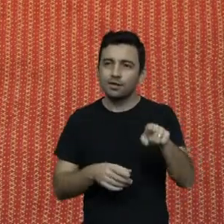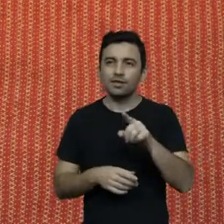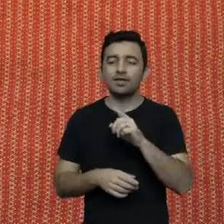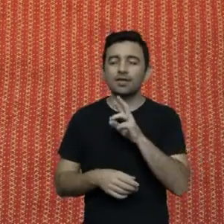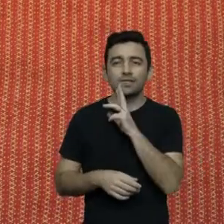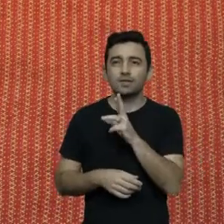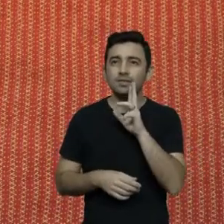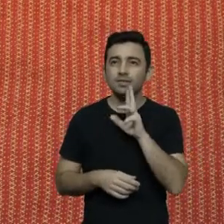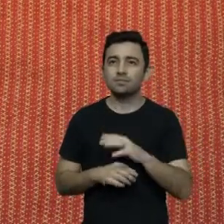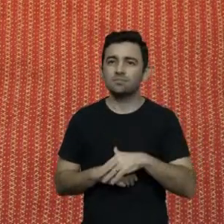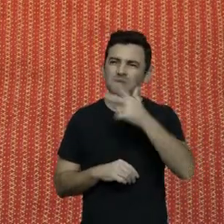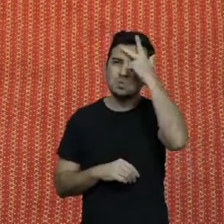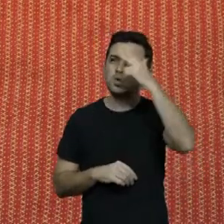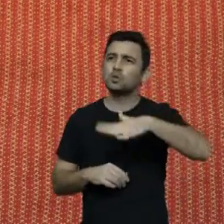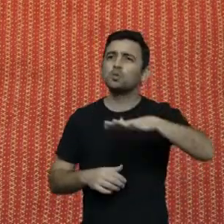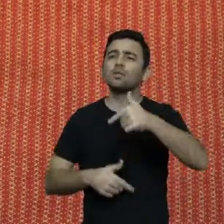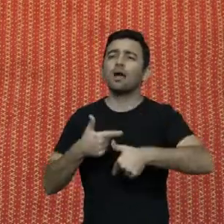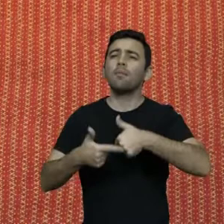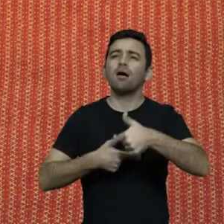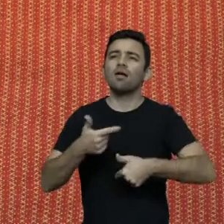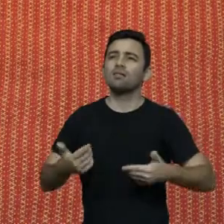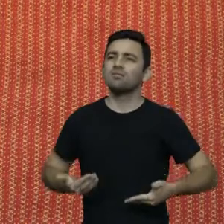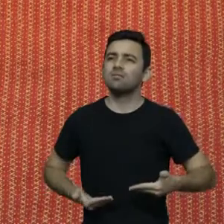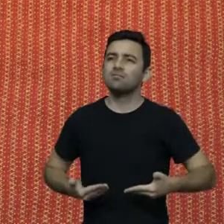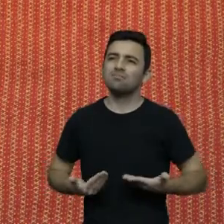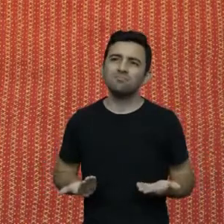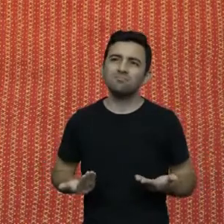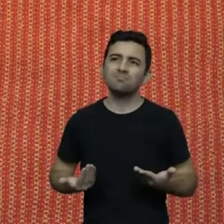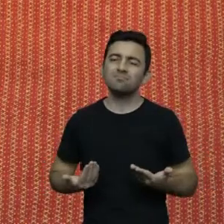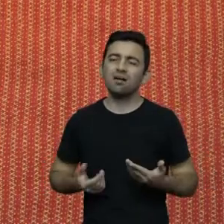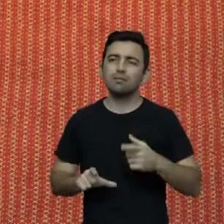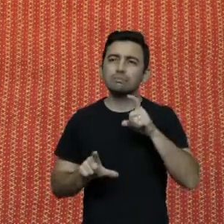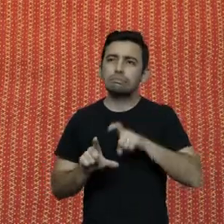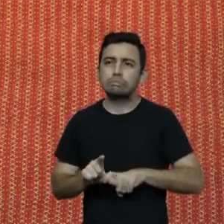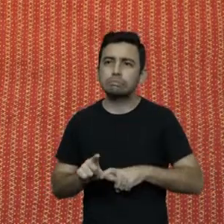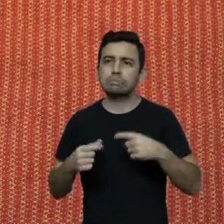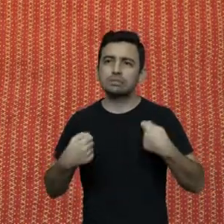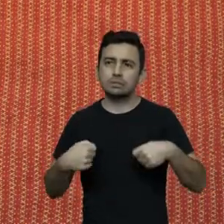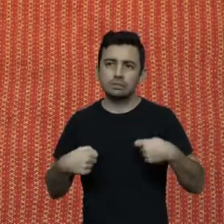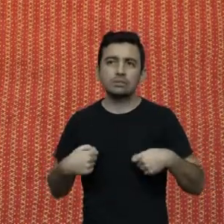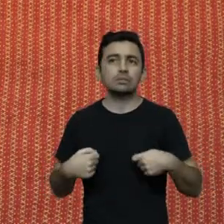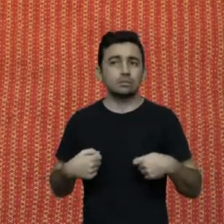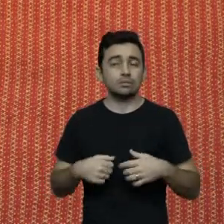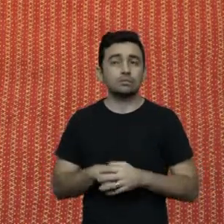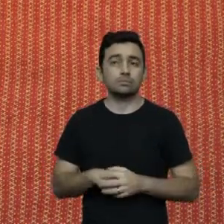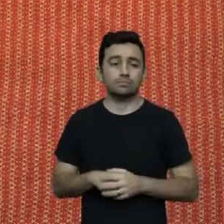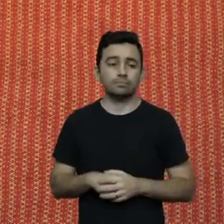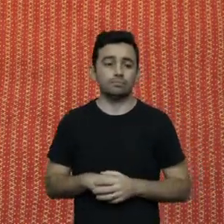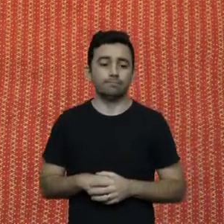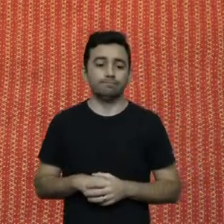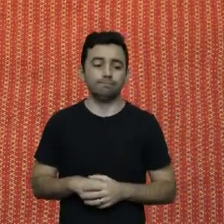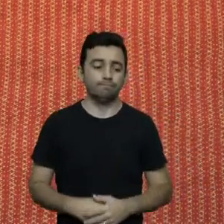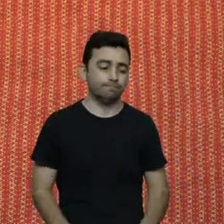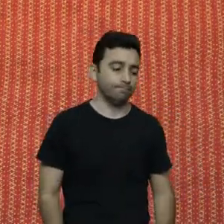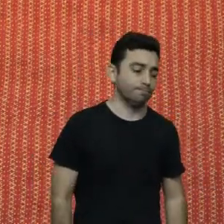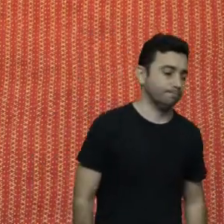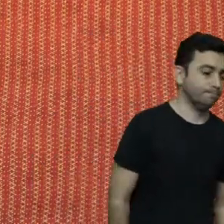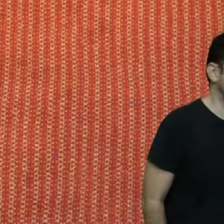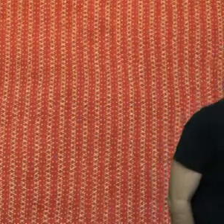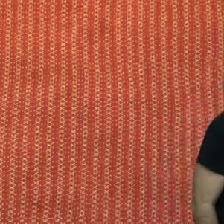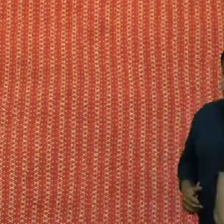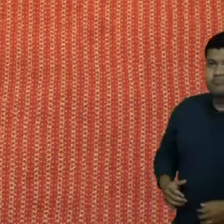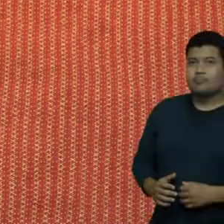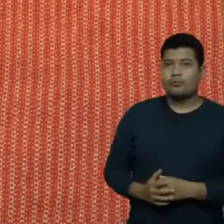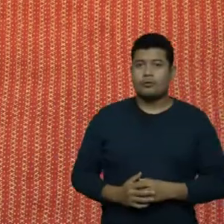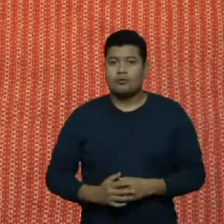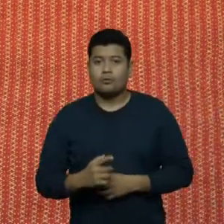o que as pessoas que são empregadas lá que dependem do seu sustento um estudo americano mostrou que um terço um terço Deputado